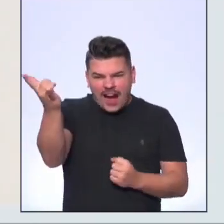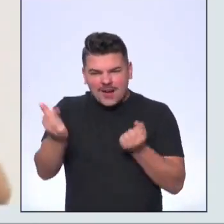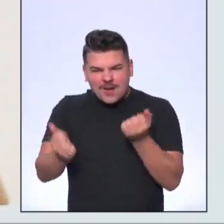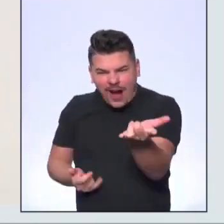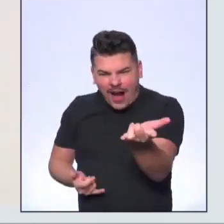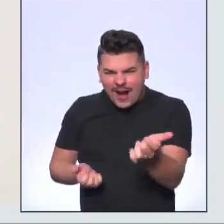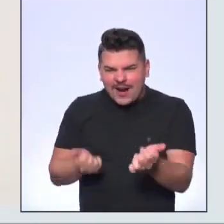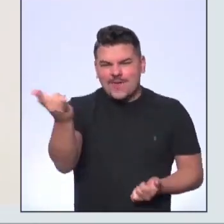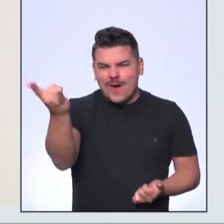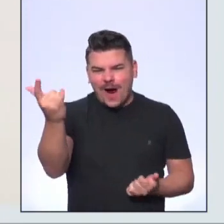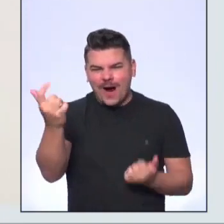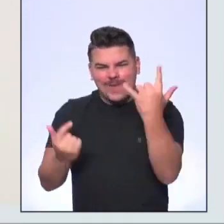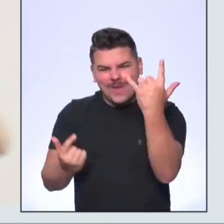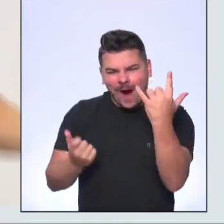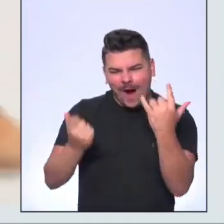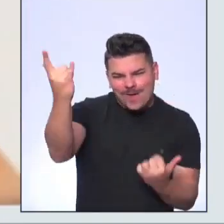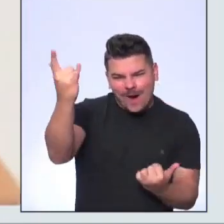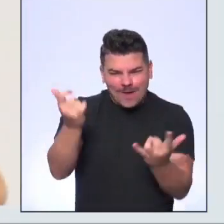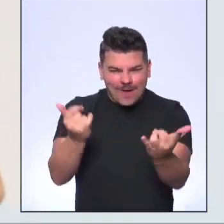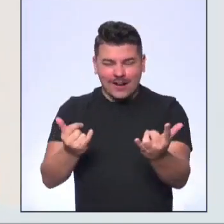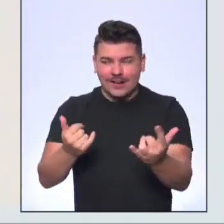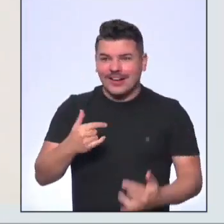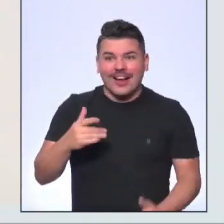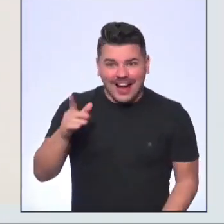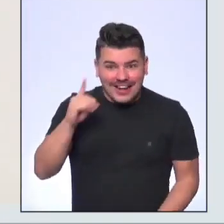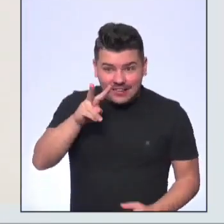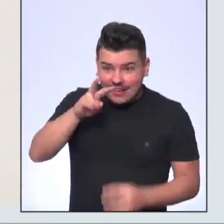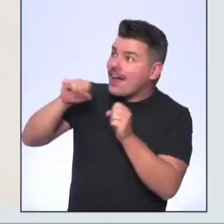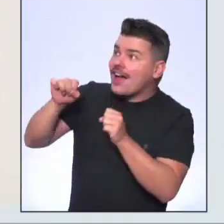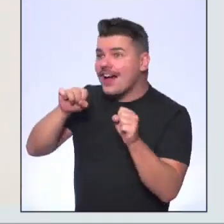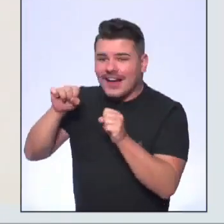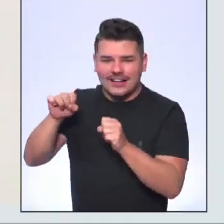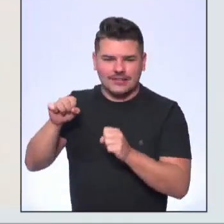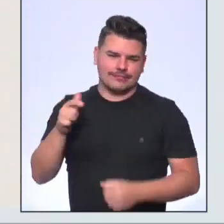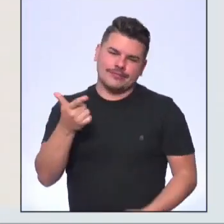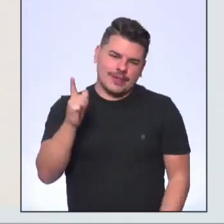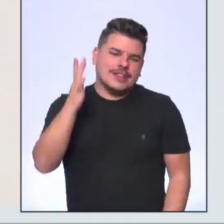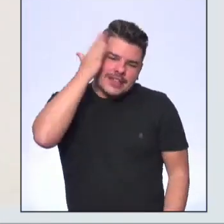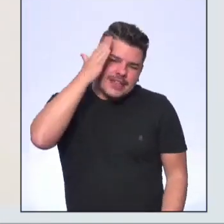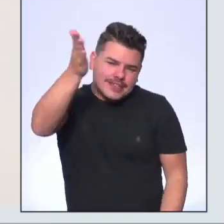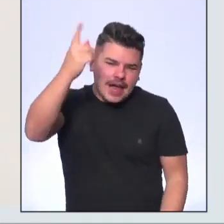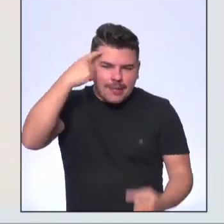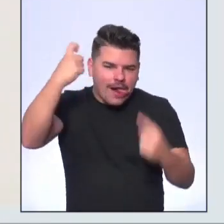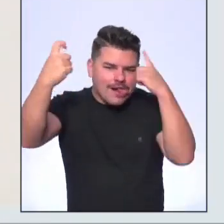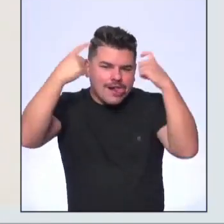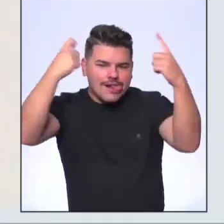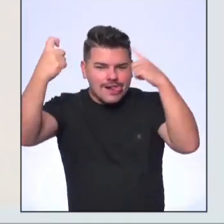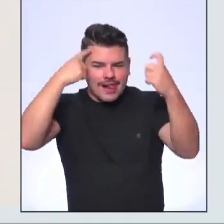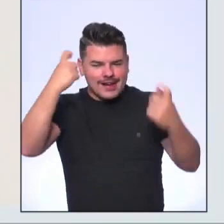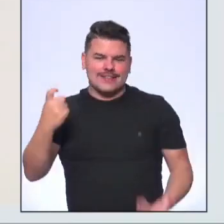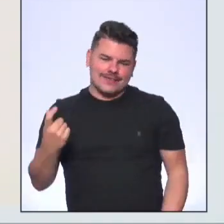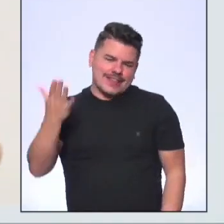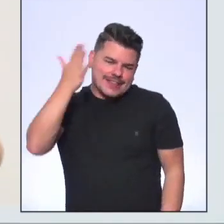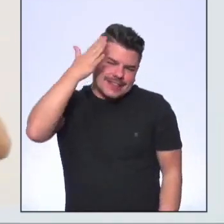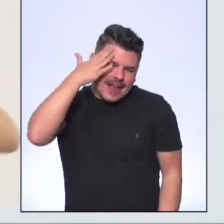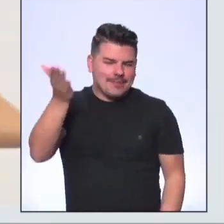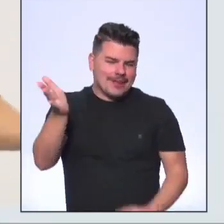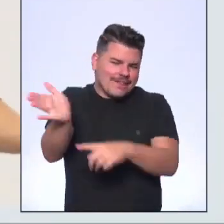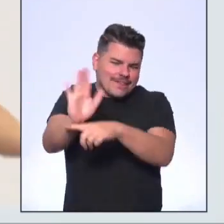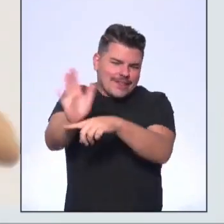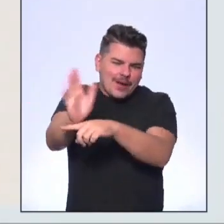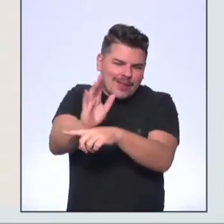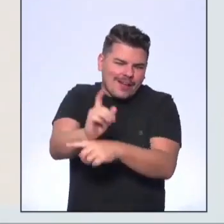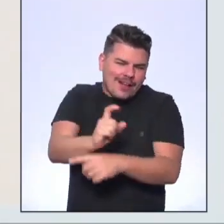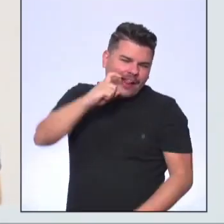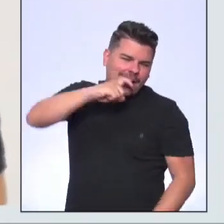Você sabe que aquilo é ficção. Você sabe que aquilo é imaginação livre, criação livre. A mesma coisa acontece